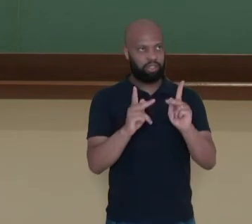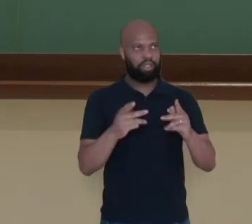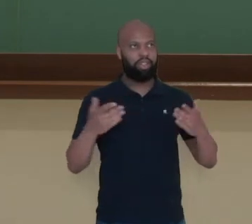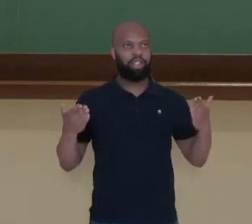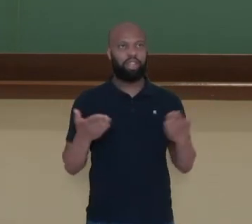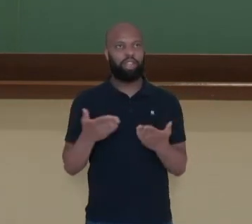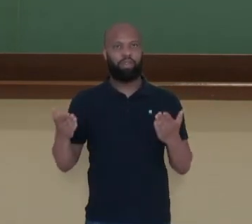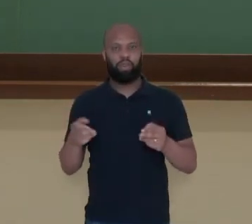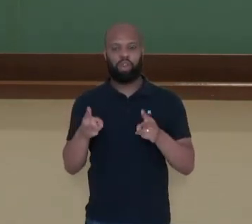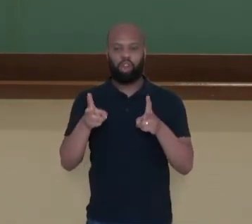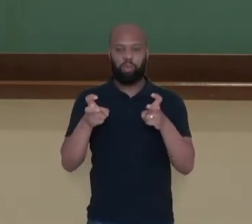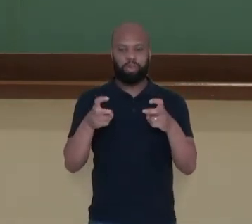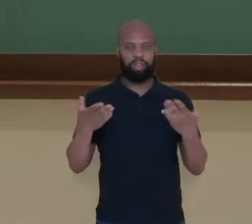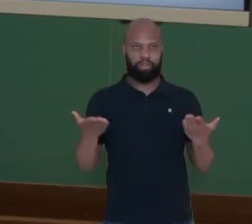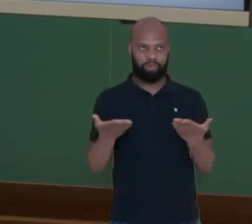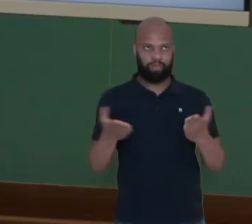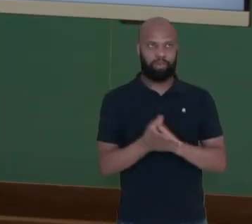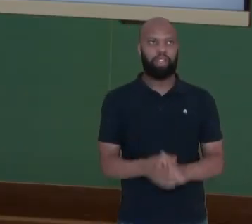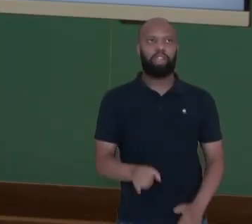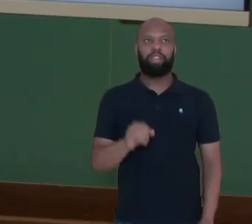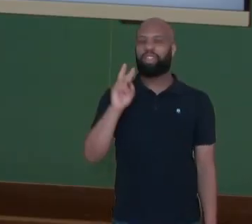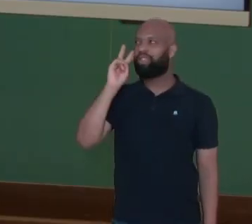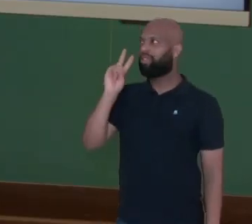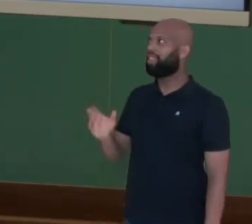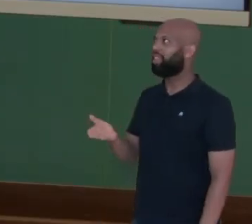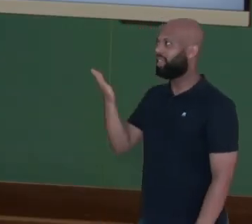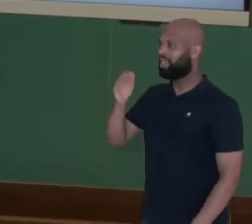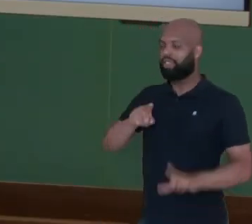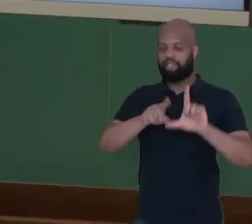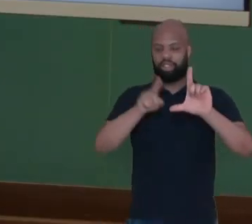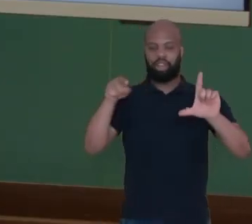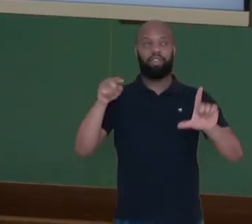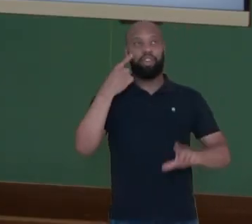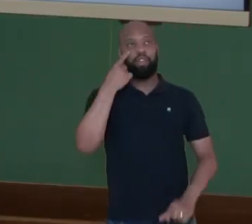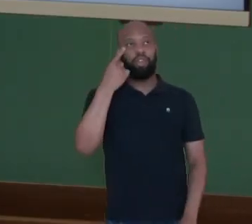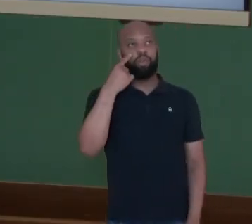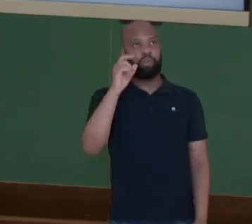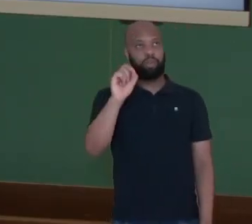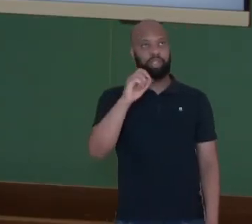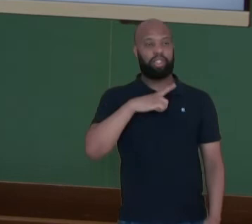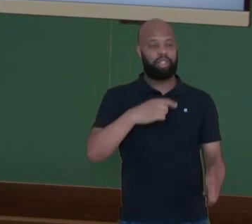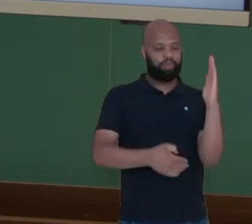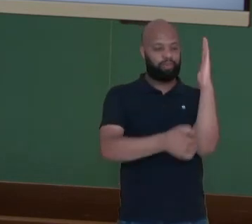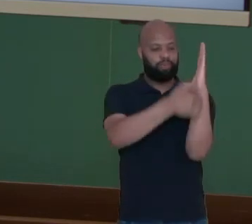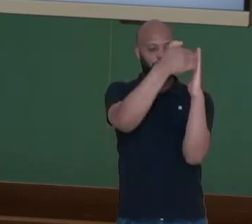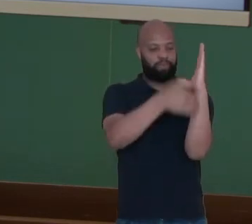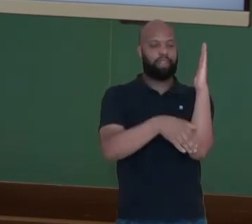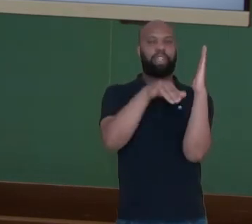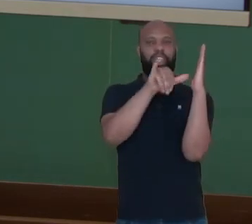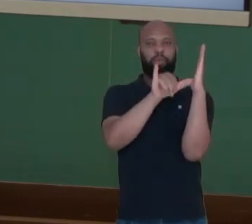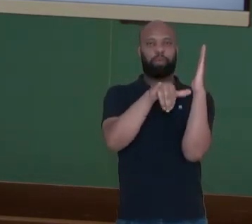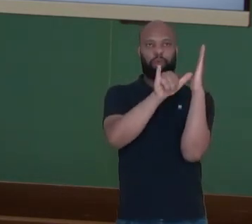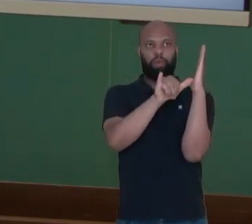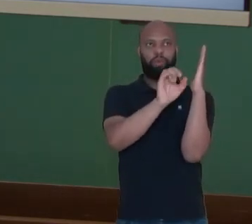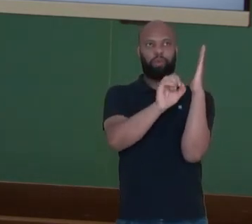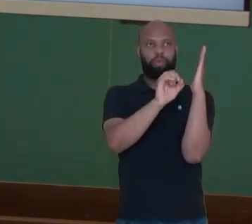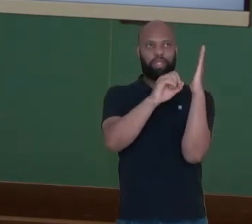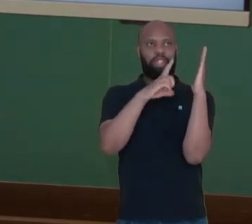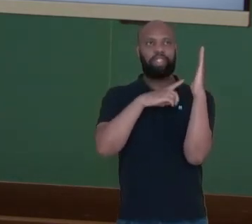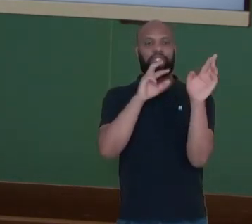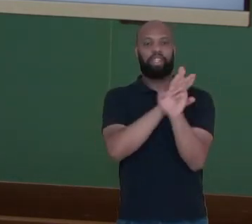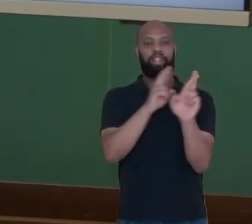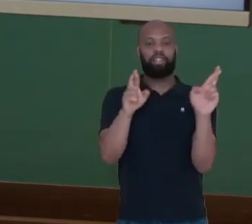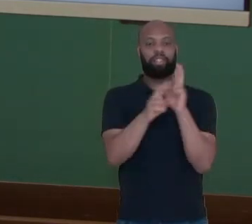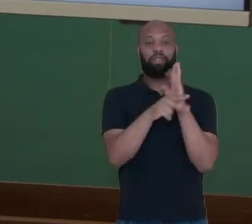Então, observe aqui. Se você olhar esse gráfico, tu vai ver que o eixo Y, que é esse eixo vertical, ele está relacionado